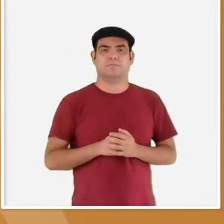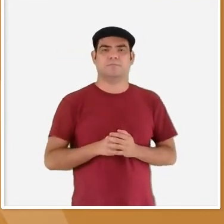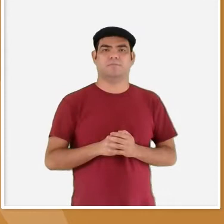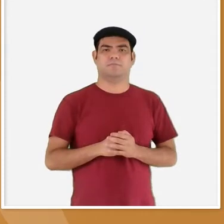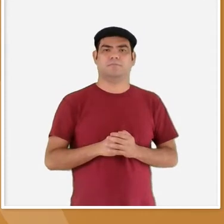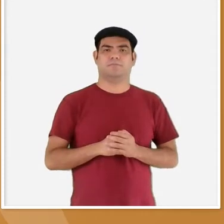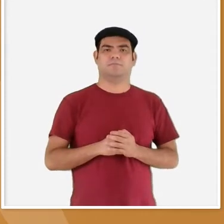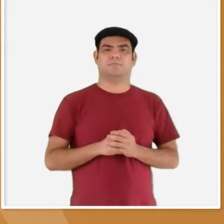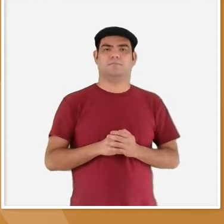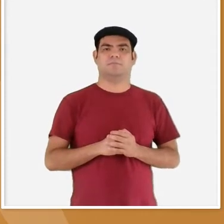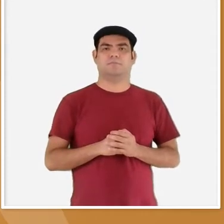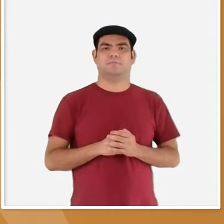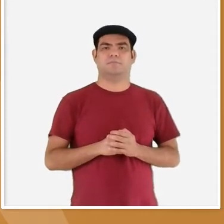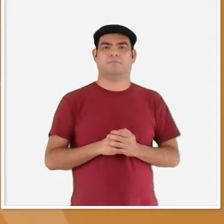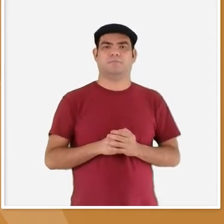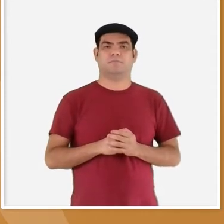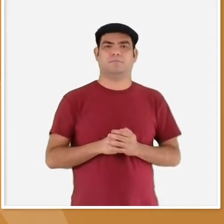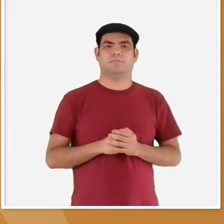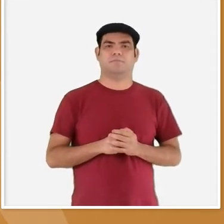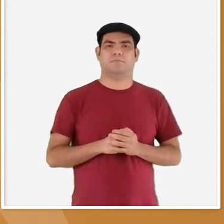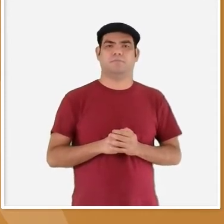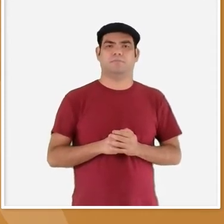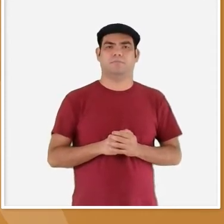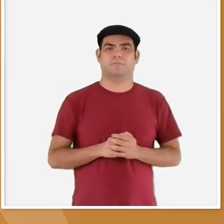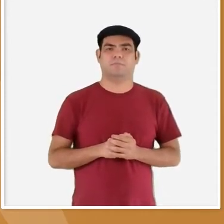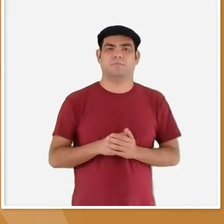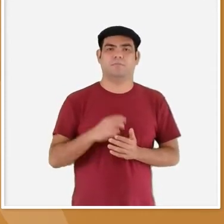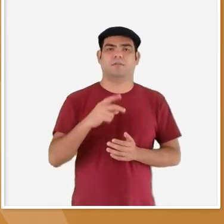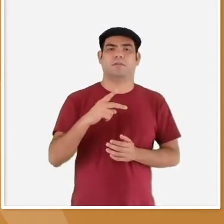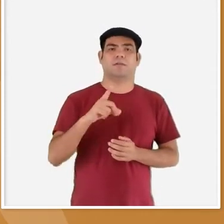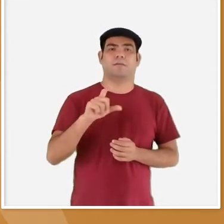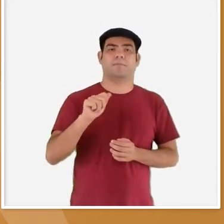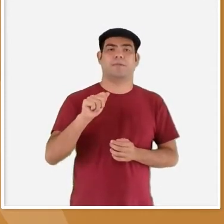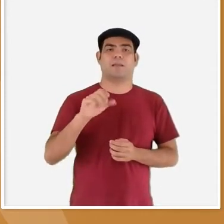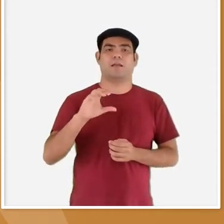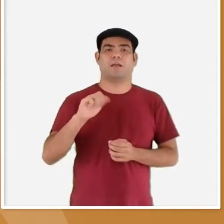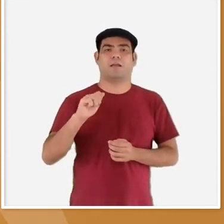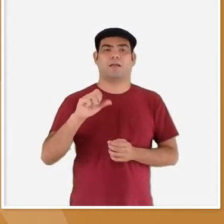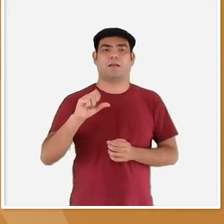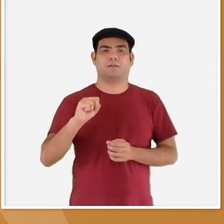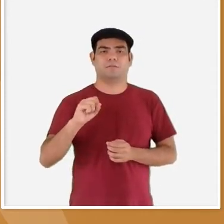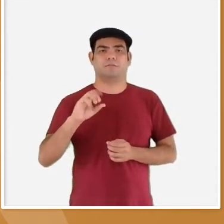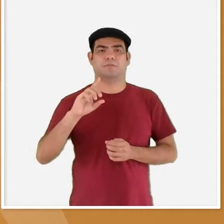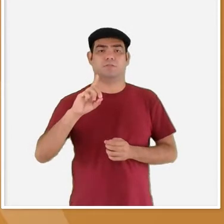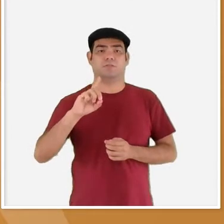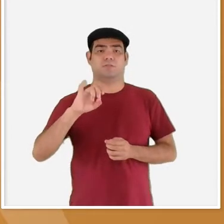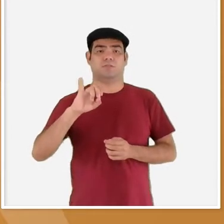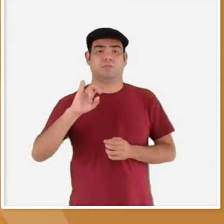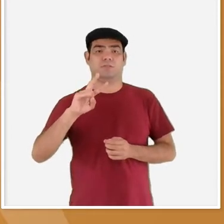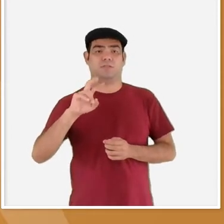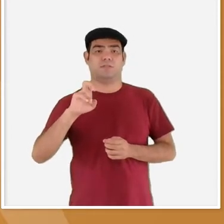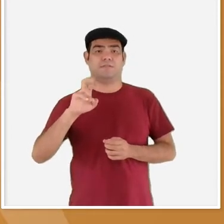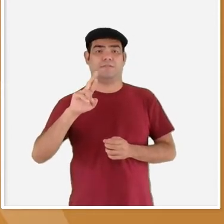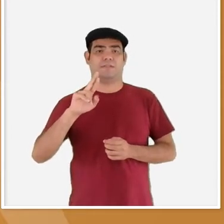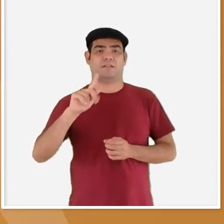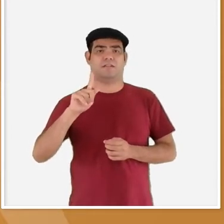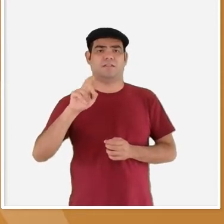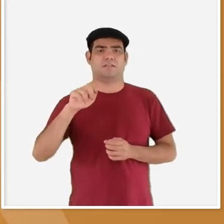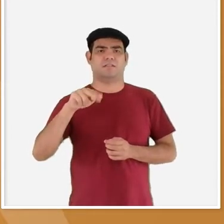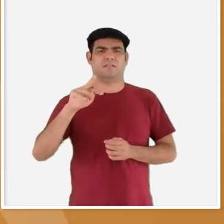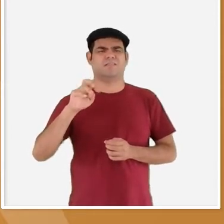placas divergentes. O que seriam isso? Elas fazem movimento